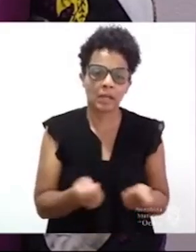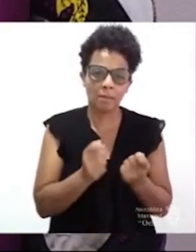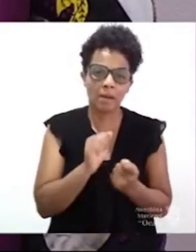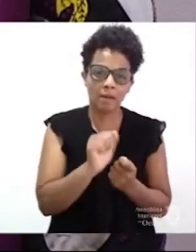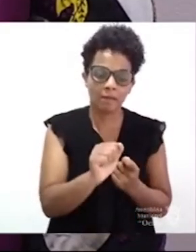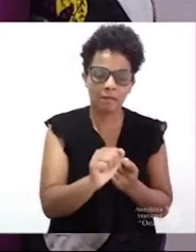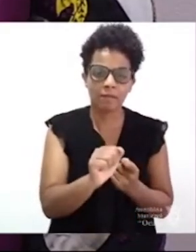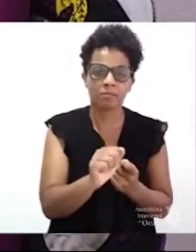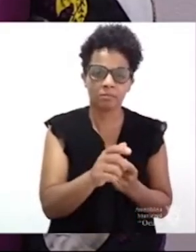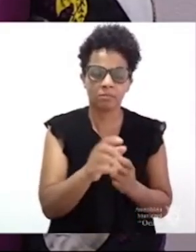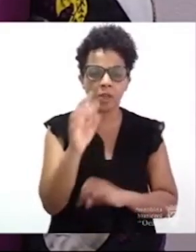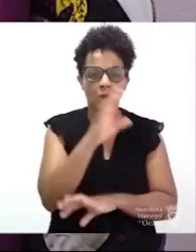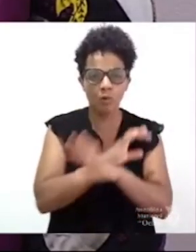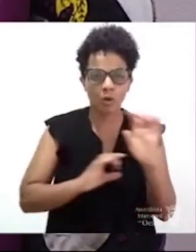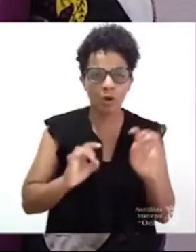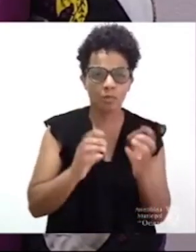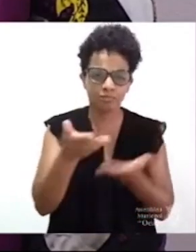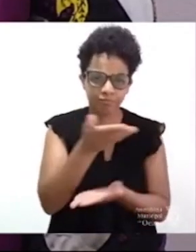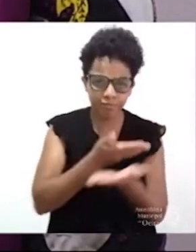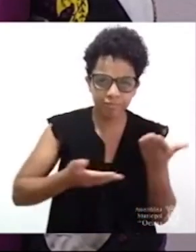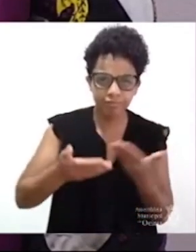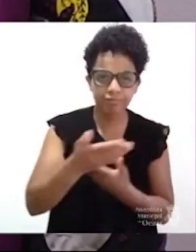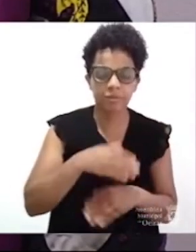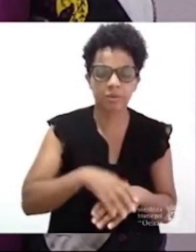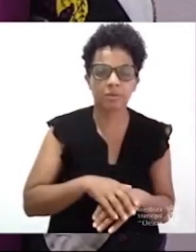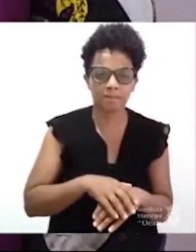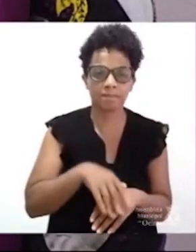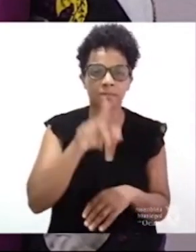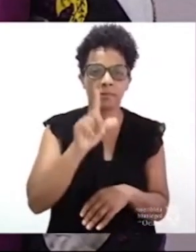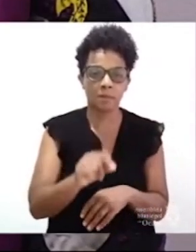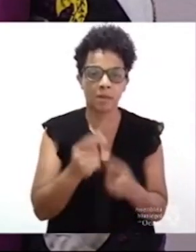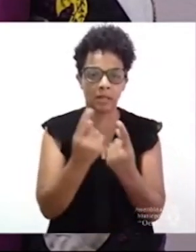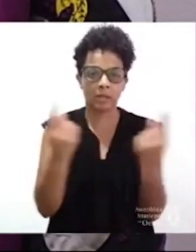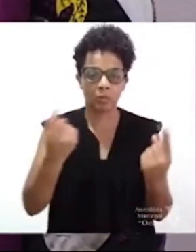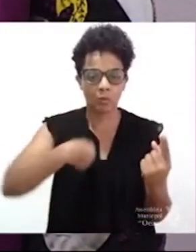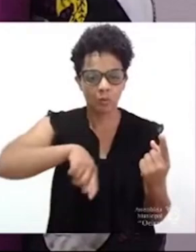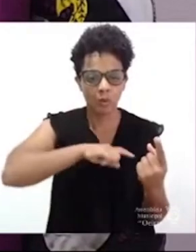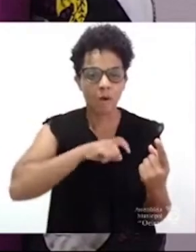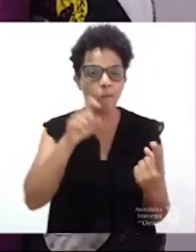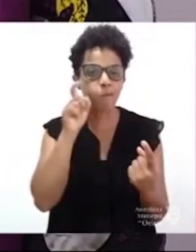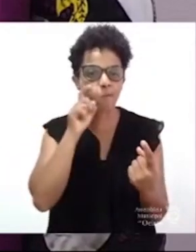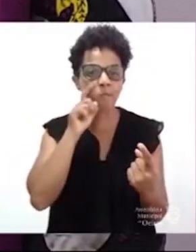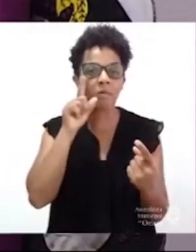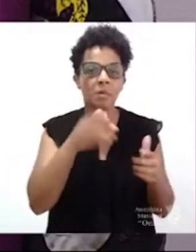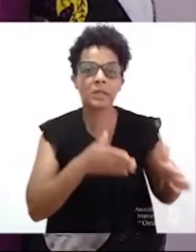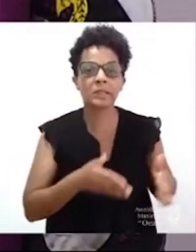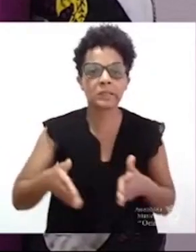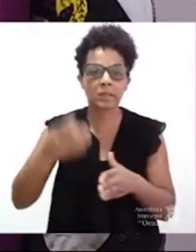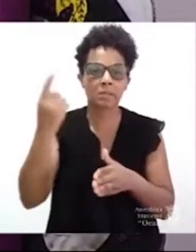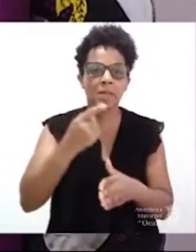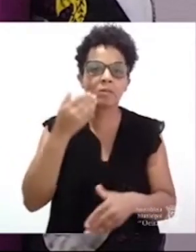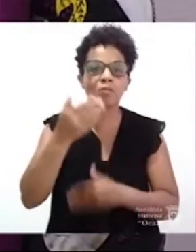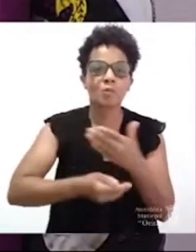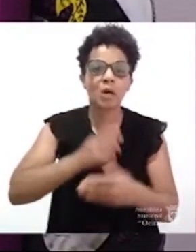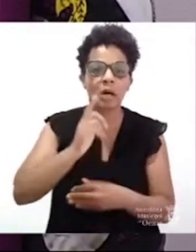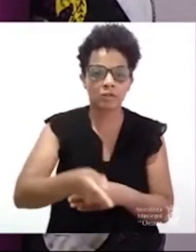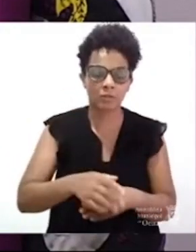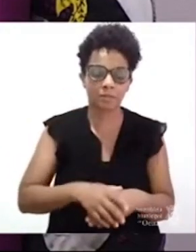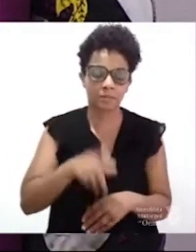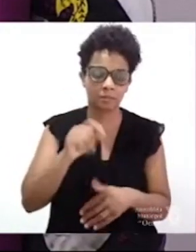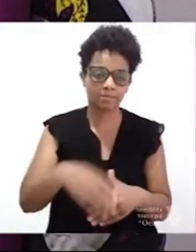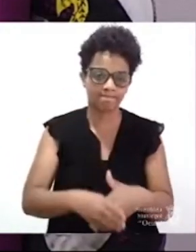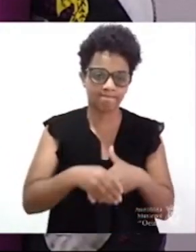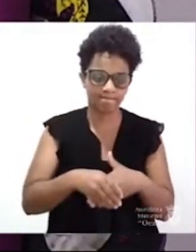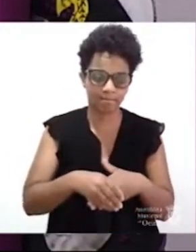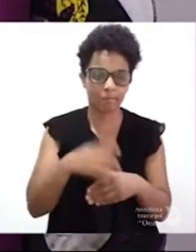muito a Europa e o que cada um de nós defende e o caminho que entendemos que deve ser seguido. Cumprimentar ainda, na pessoa